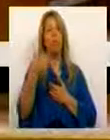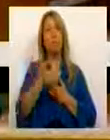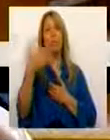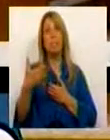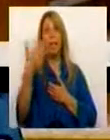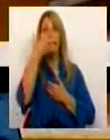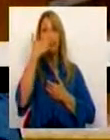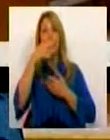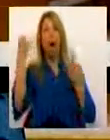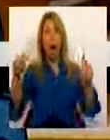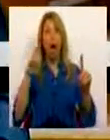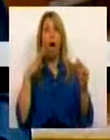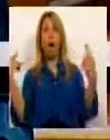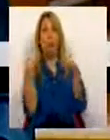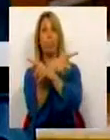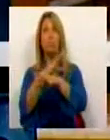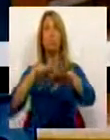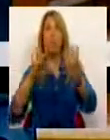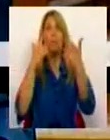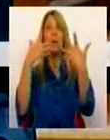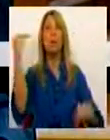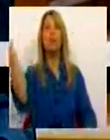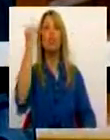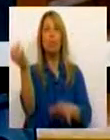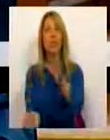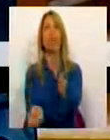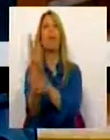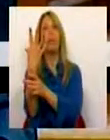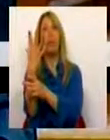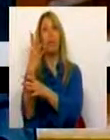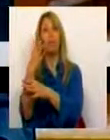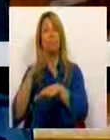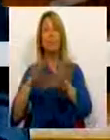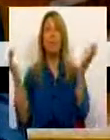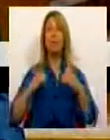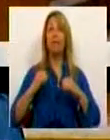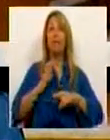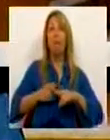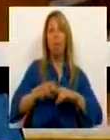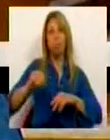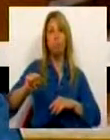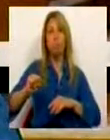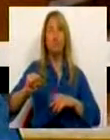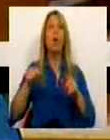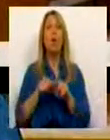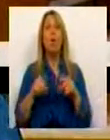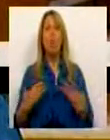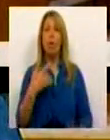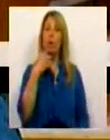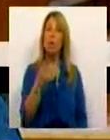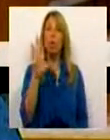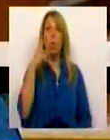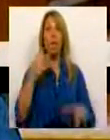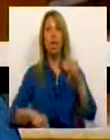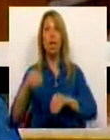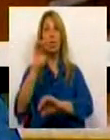existe, muito se deve às instituições criadas pelos e a partir dos Tratados de Roma. Diz-se hoje que, quando há eleições